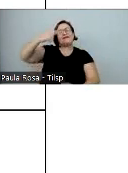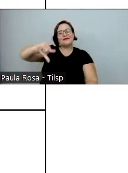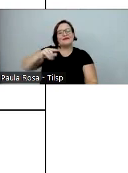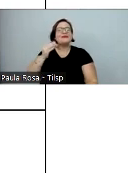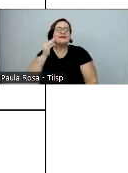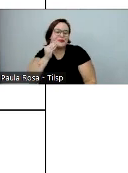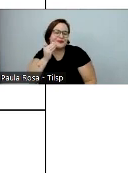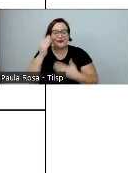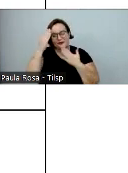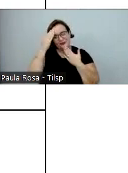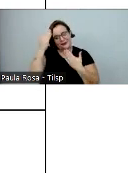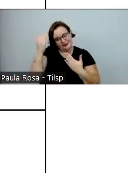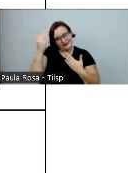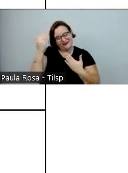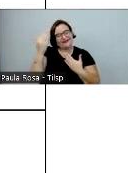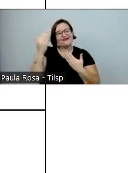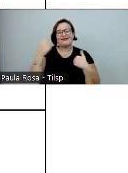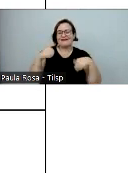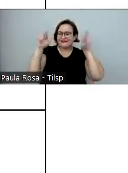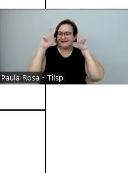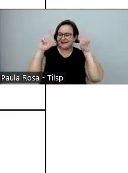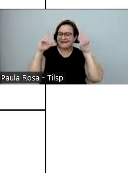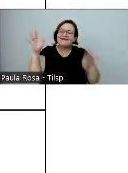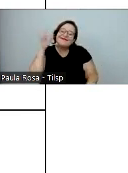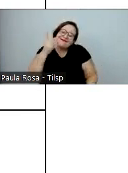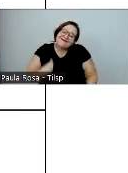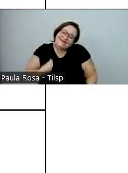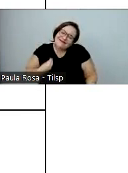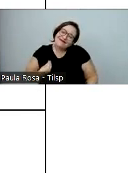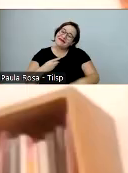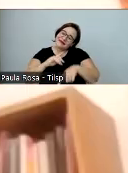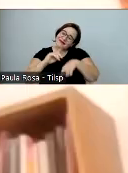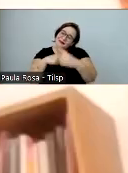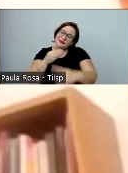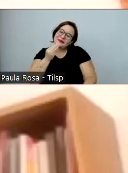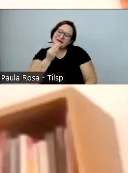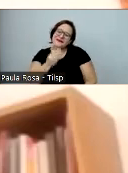obrigado e espero estar com vocês presencialmente numa próxima ocasião